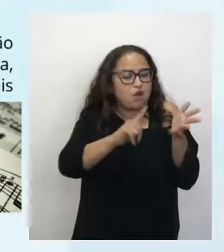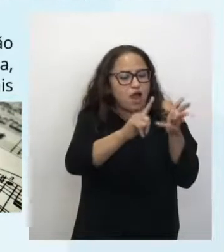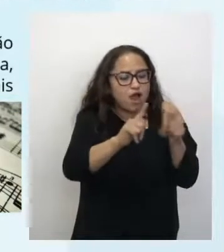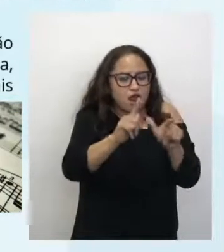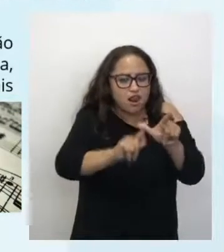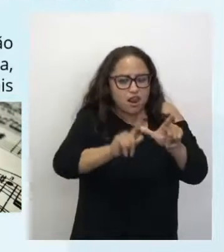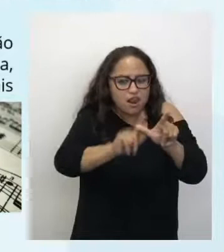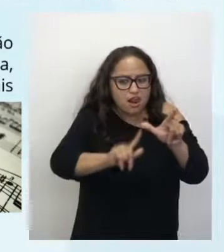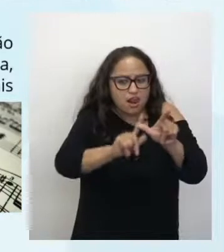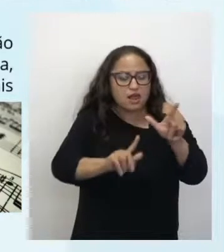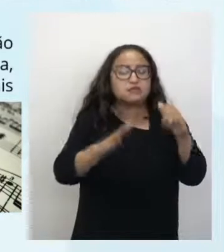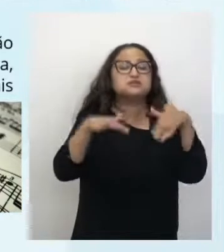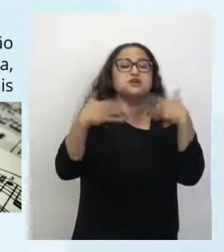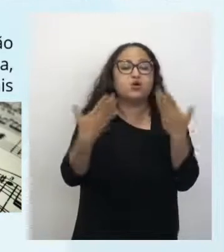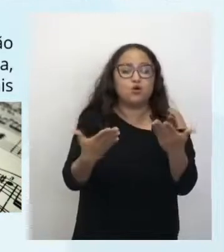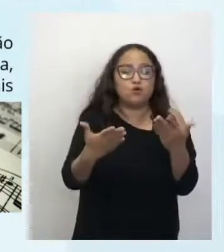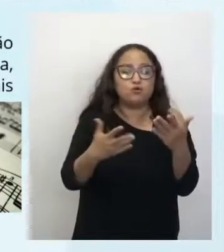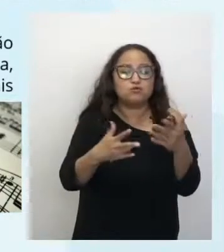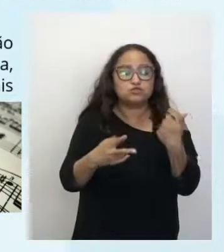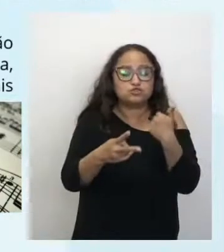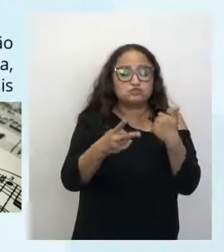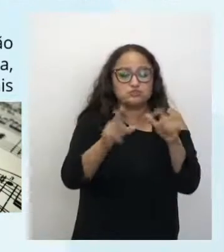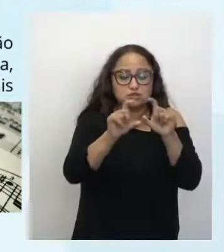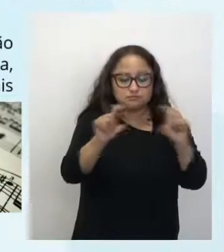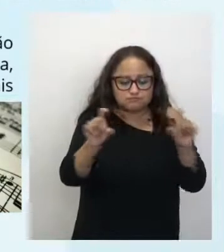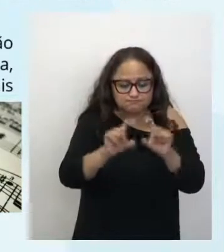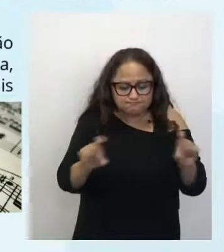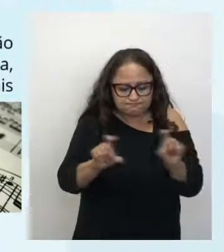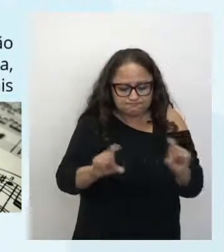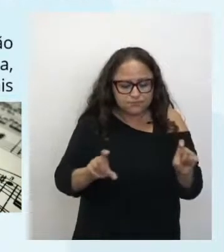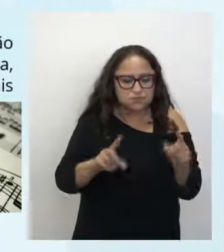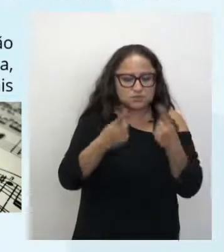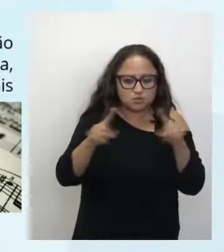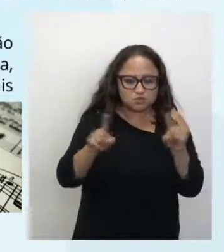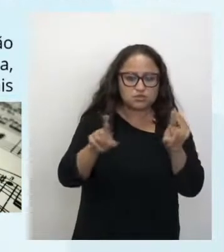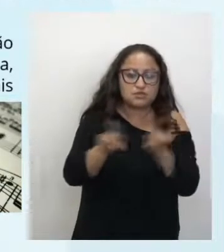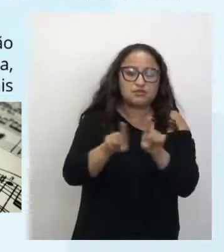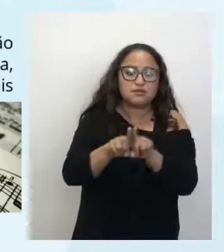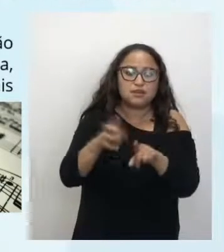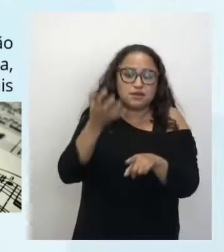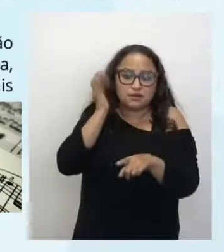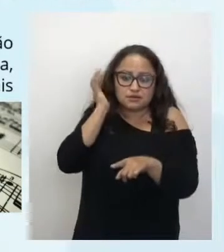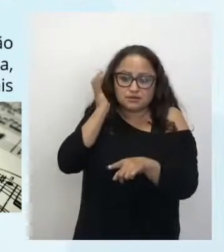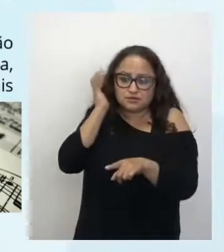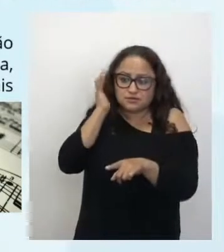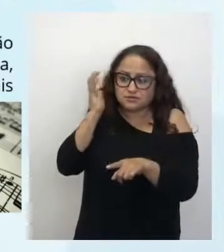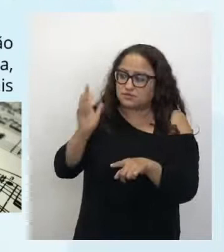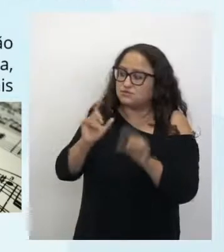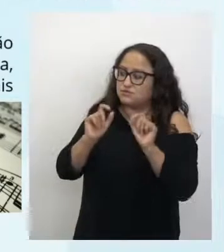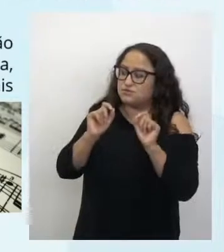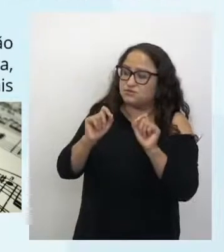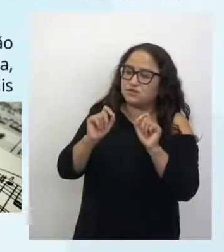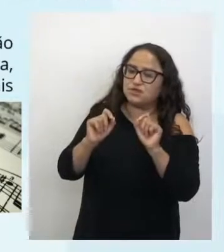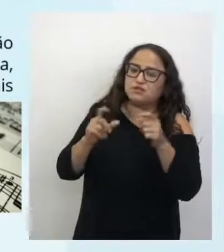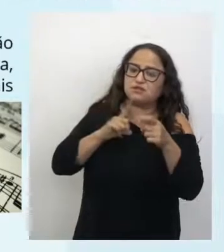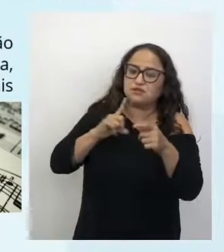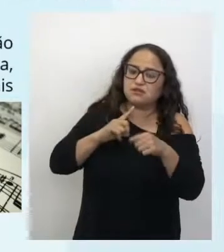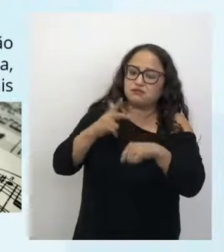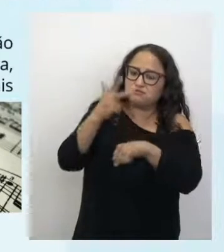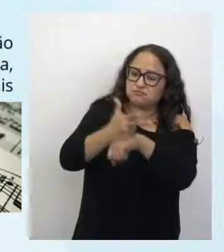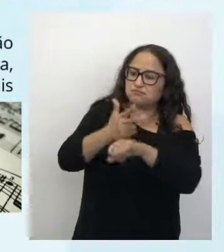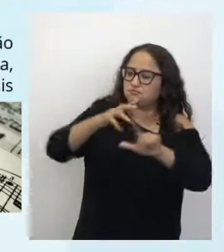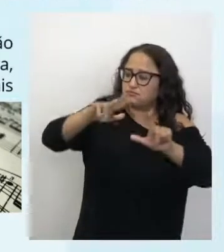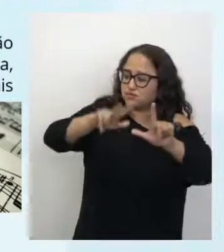vou escrever a letra, os versos ali da música. E vou ter também as gravações em áudio e vídeo, né? Como